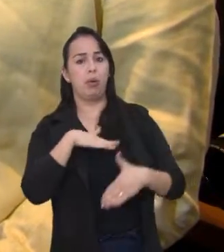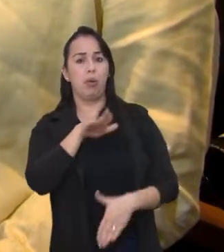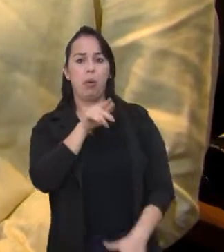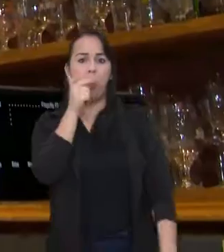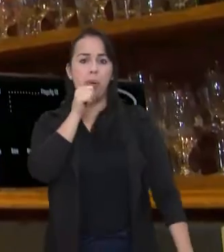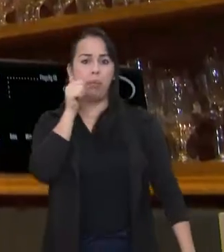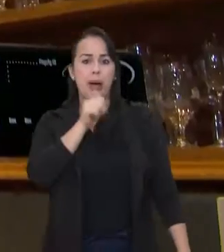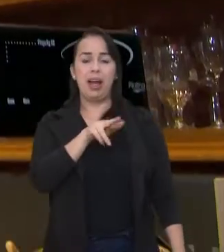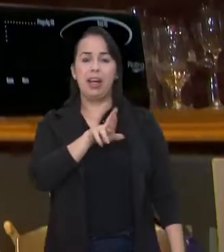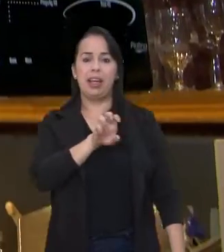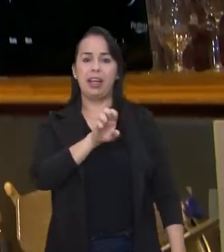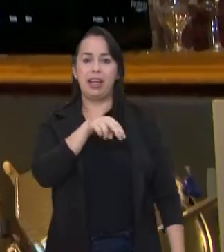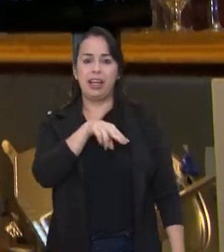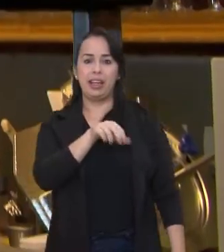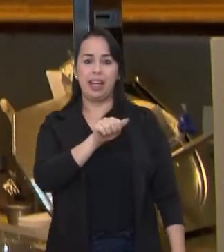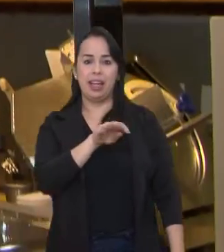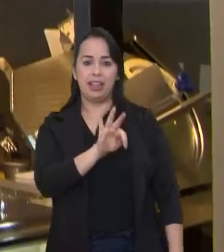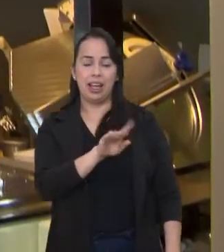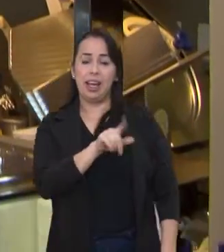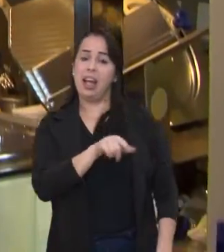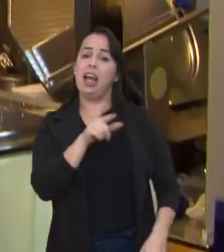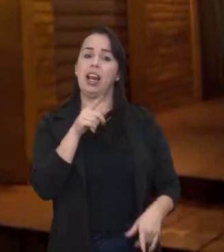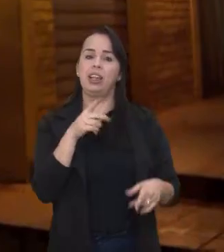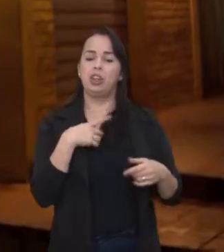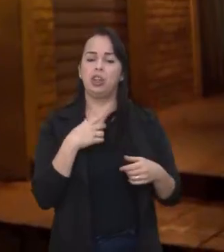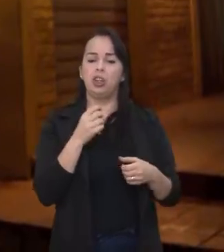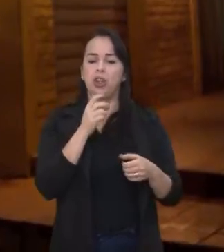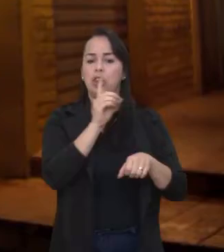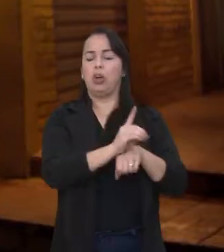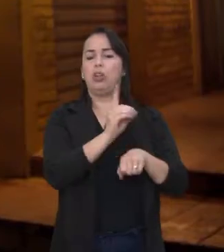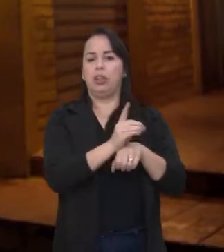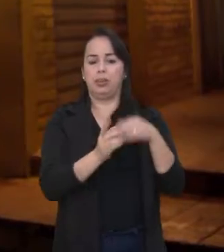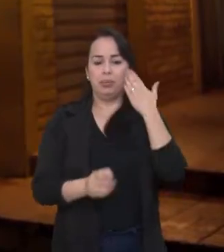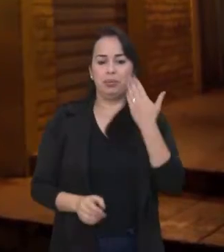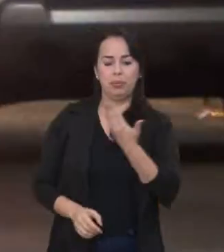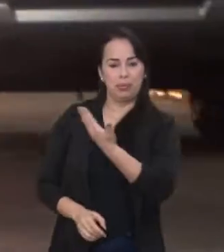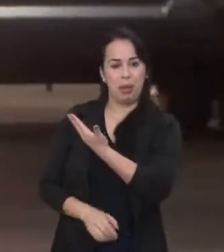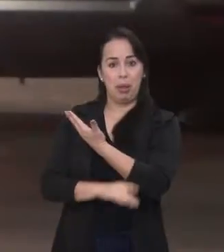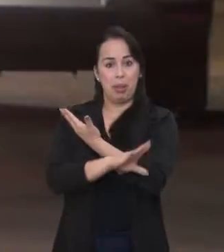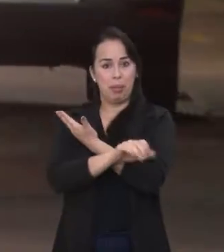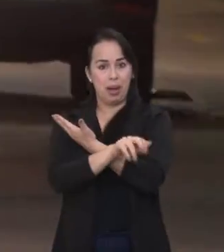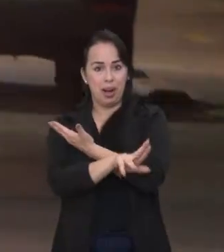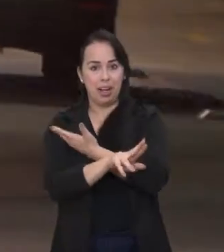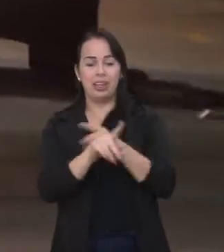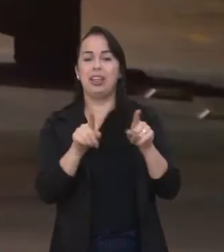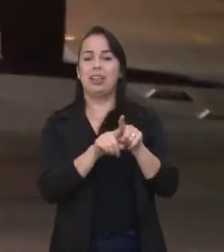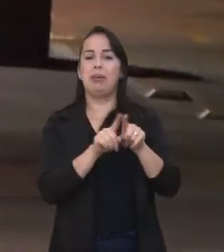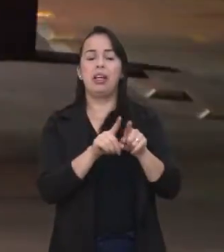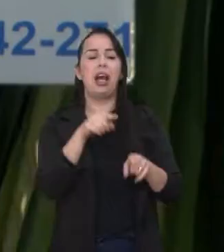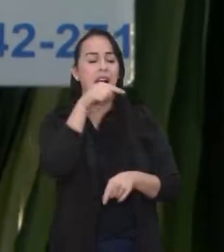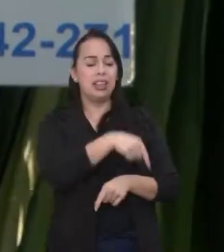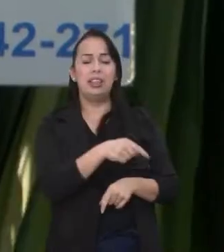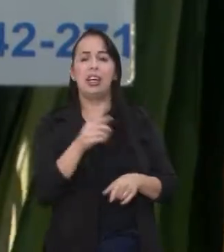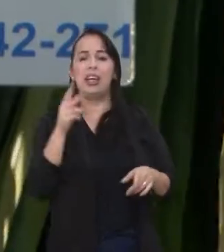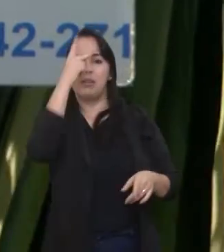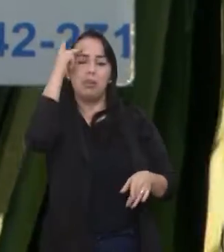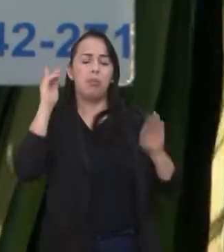Renata Lera, dona de um empório na Avenida Anchieta, atualmente um animado ponto de encontro do bairro.